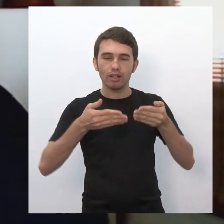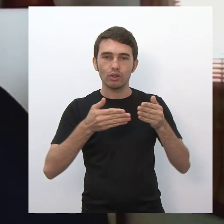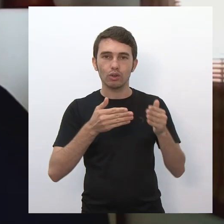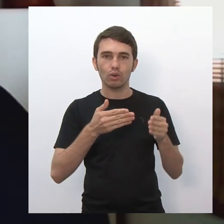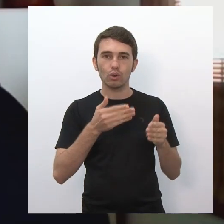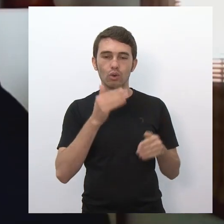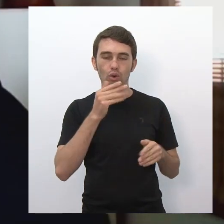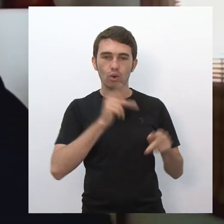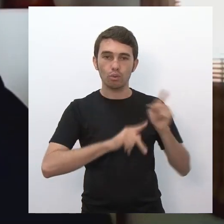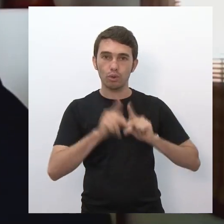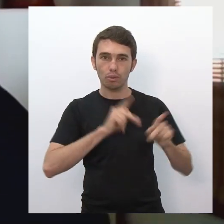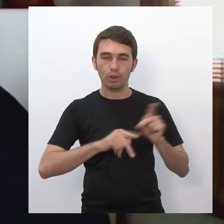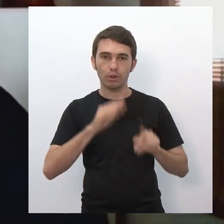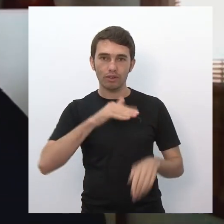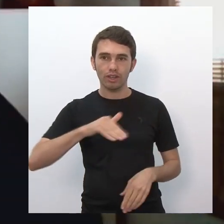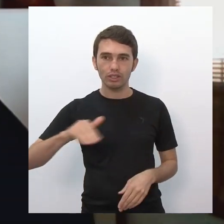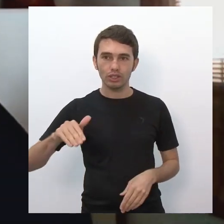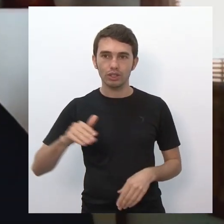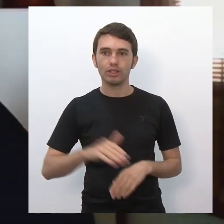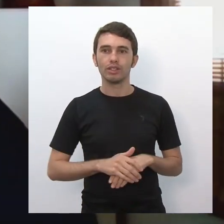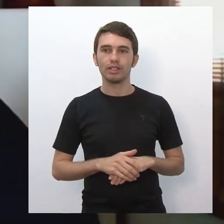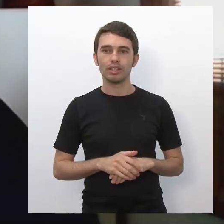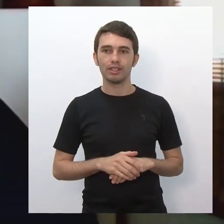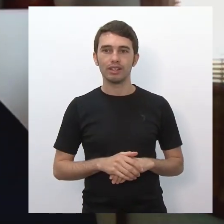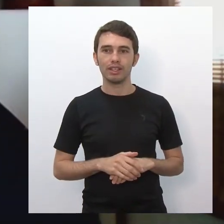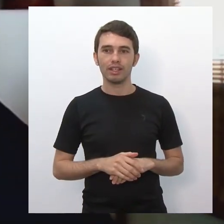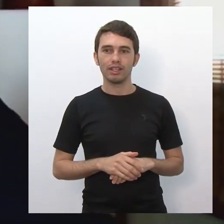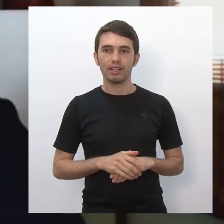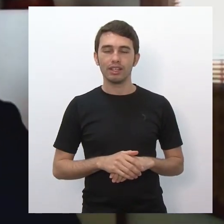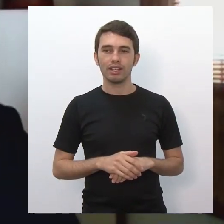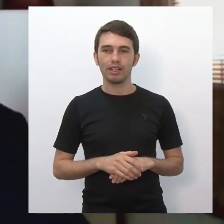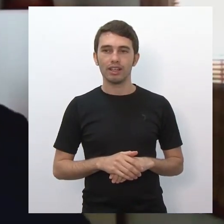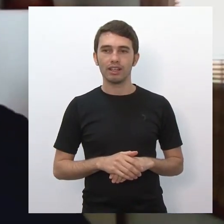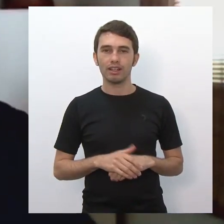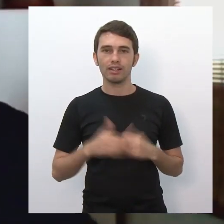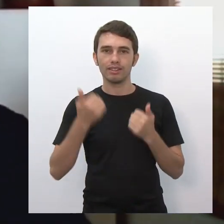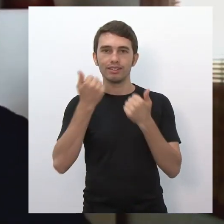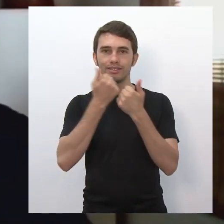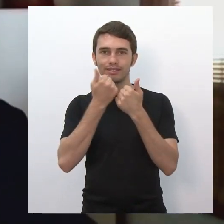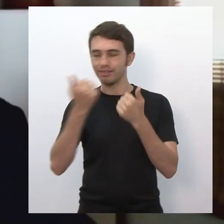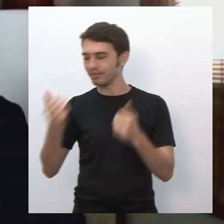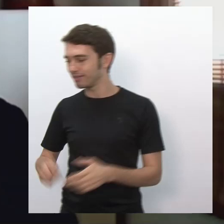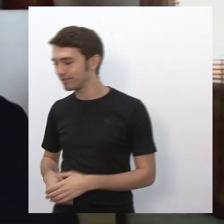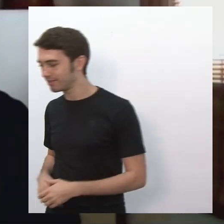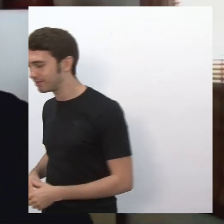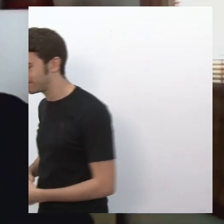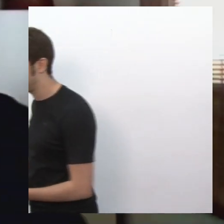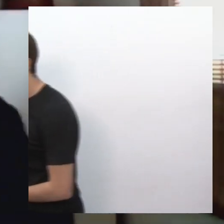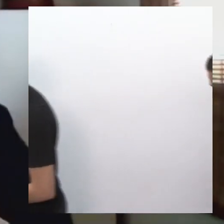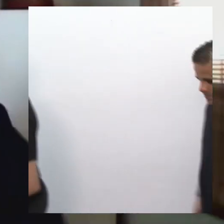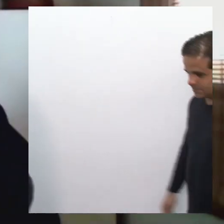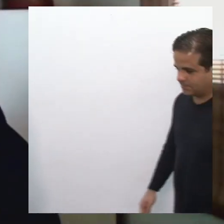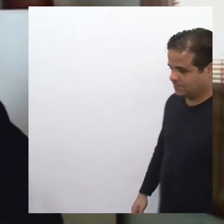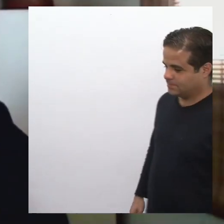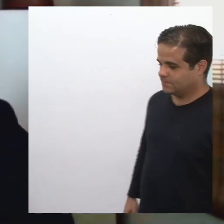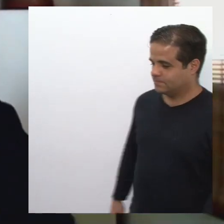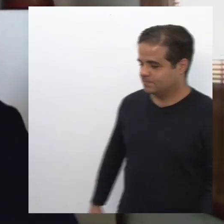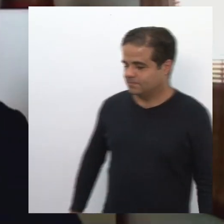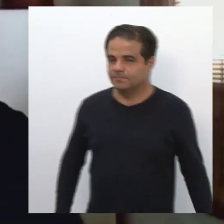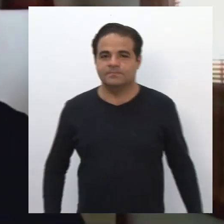infantil, né? Clubes de leitura direcionados para o público infantil. Então, eu já vou deixar aqui o convite para que você